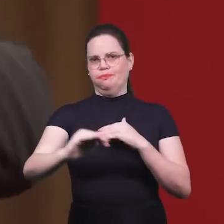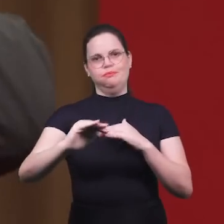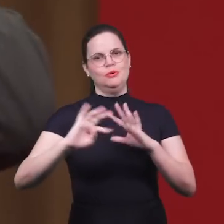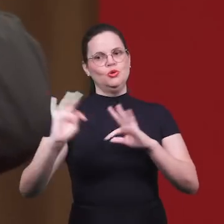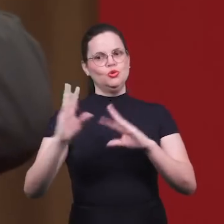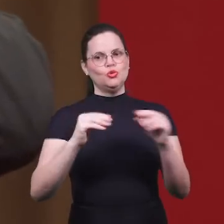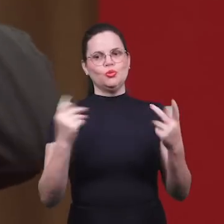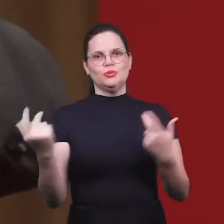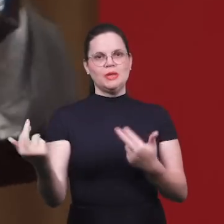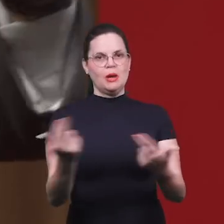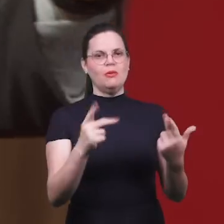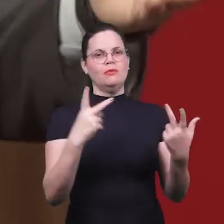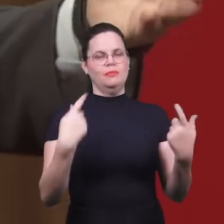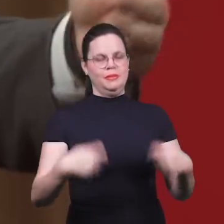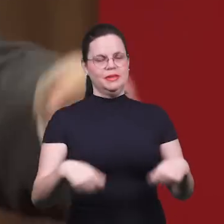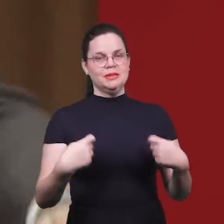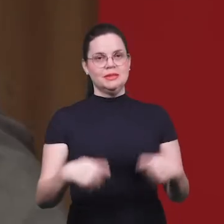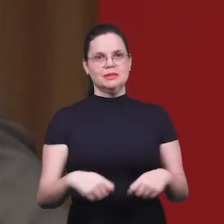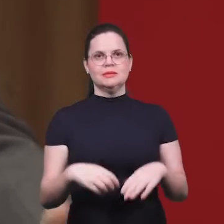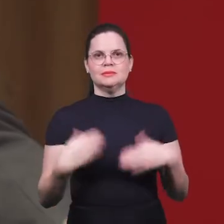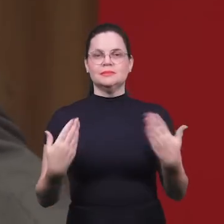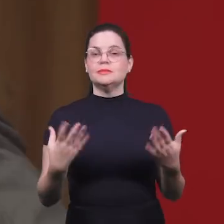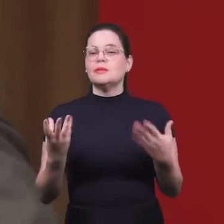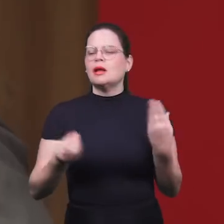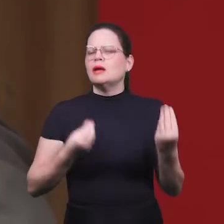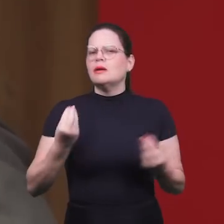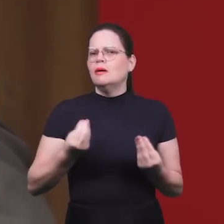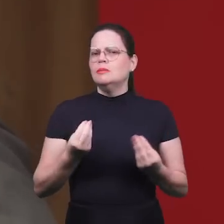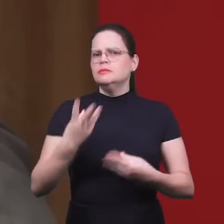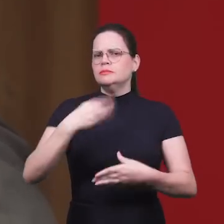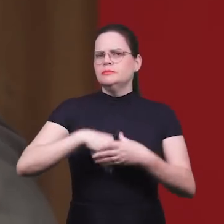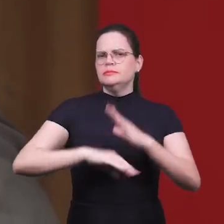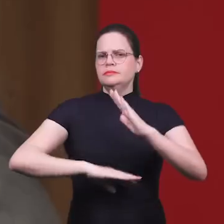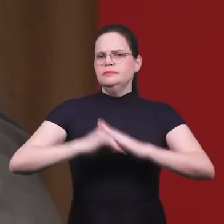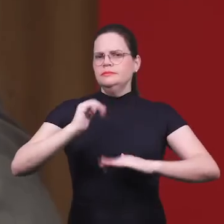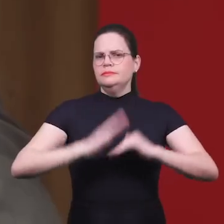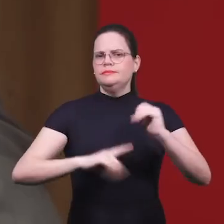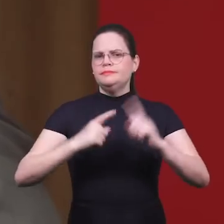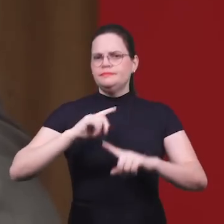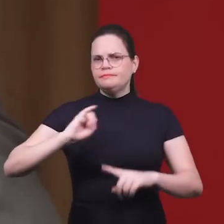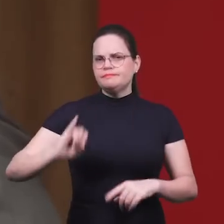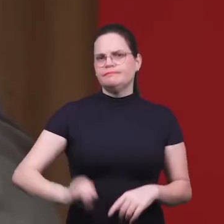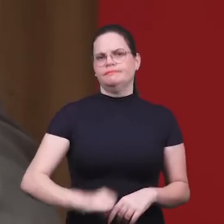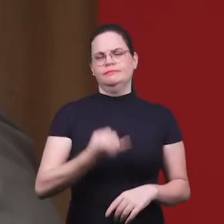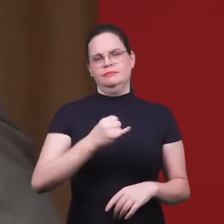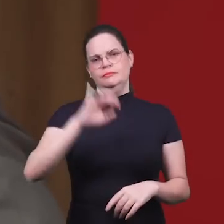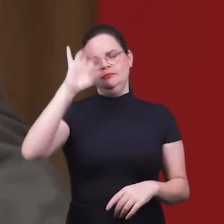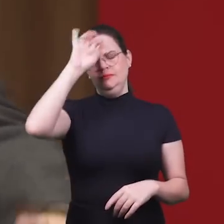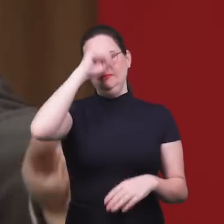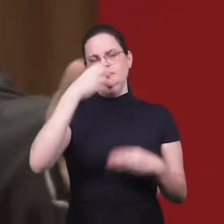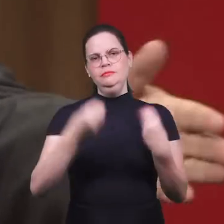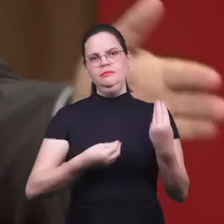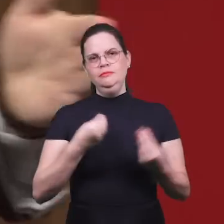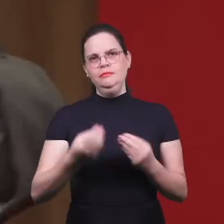você falou, né, isso vai ganhar como é que vai lidar com as nossas profissões, a gente vai